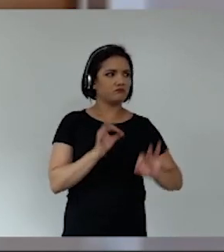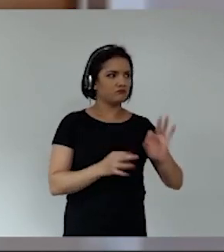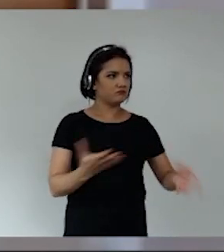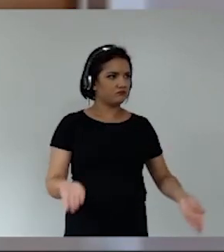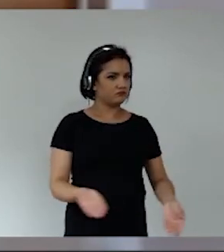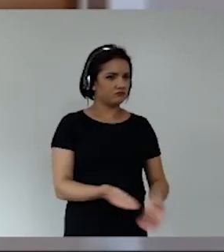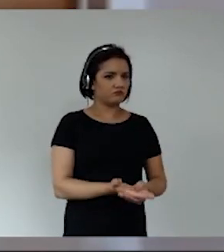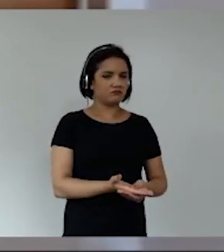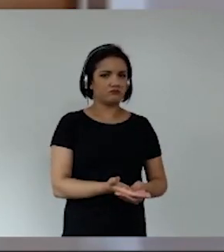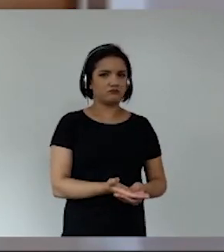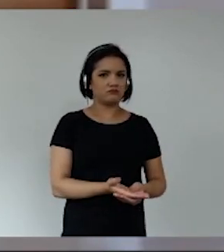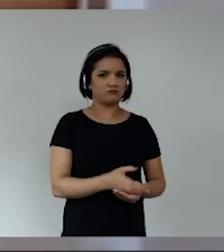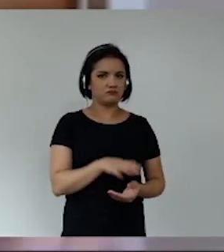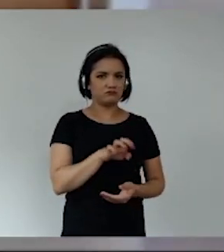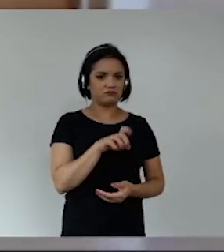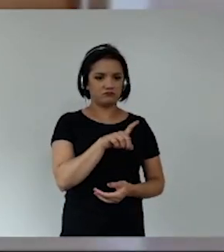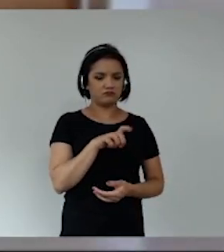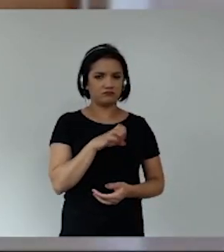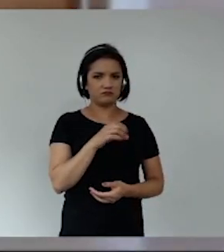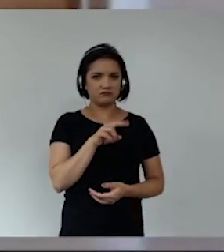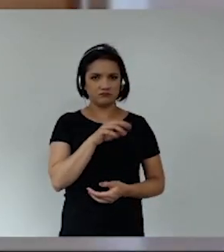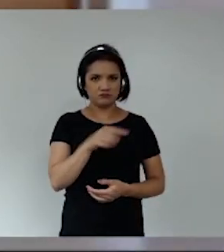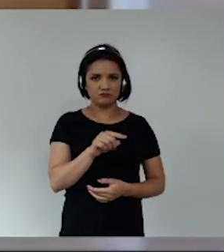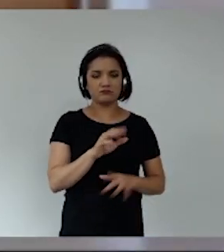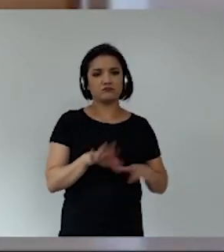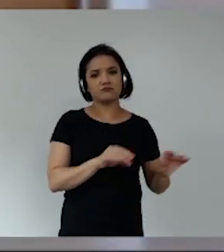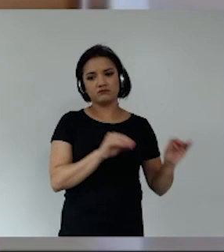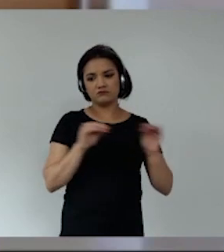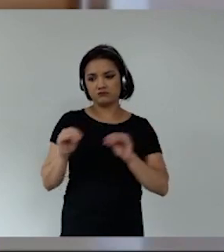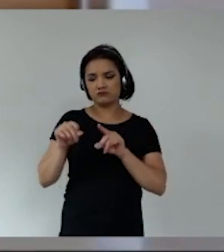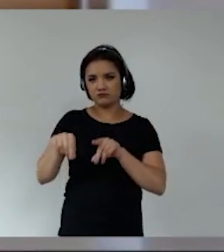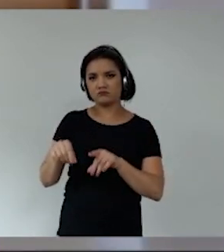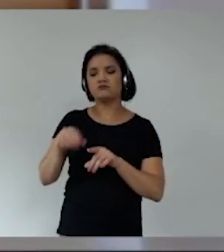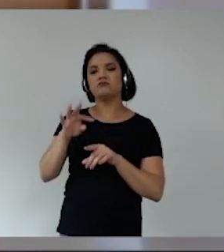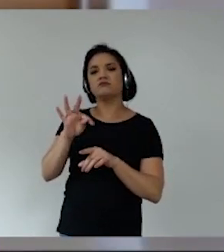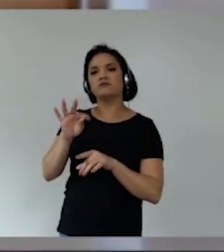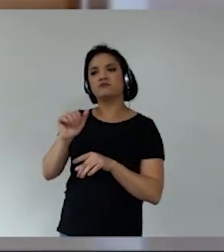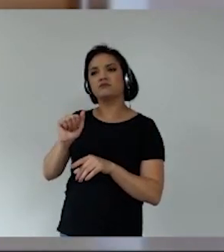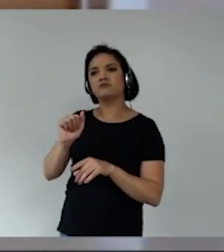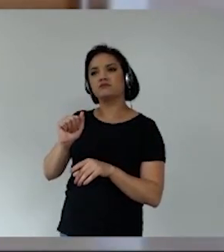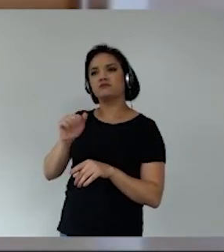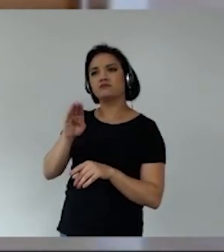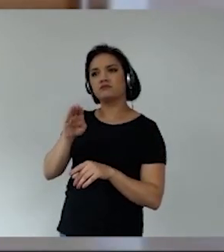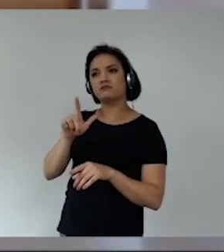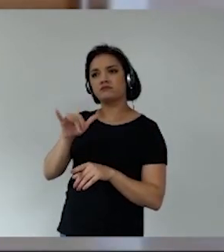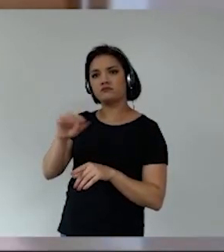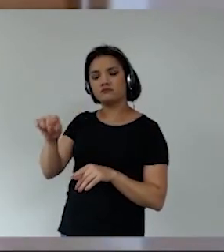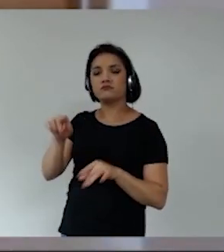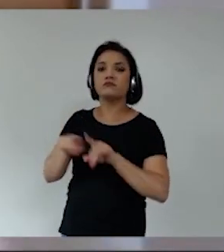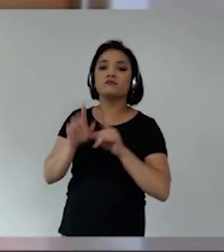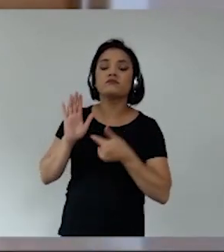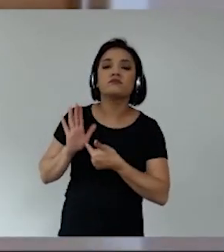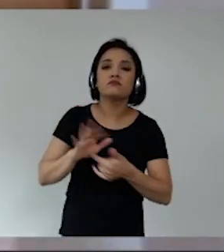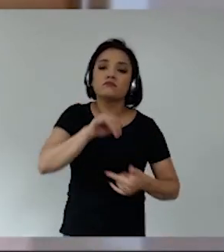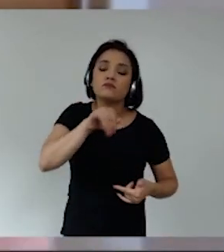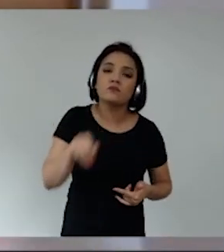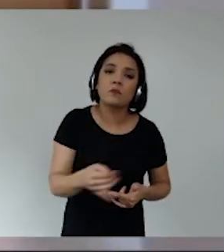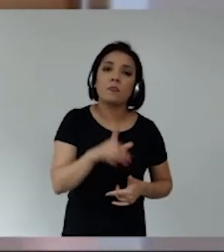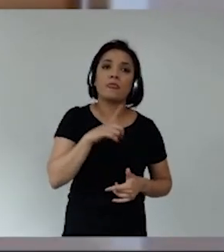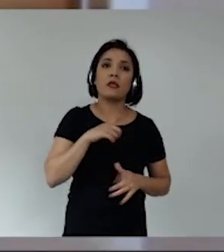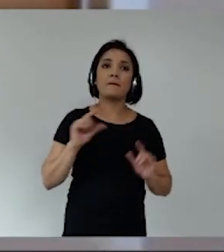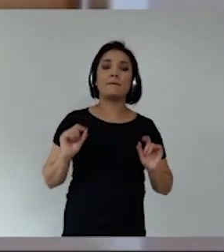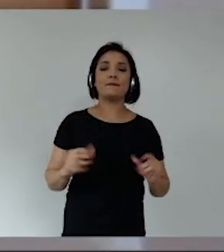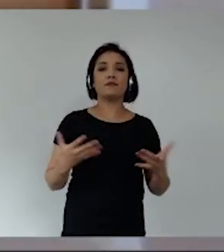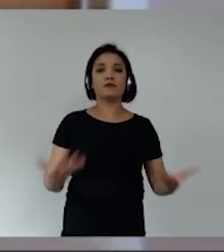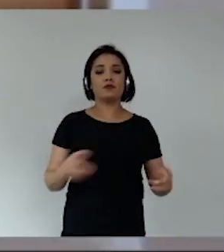jurisdição a execução civil e leva para o tabelionato, e também tentar mostrar para a advocacia a oportunidade que se tem sob o